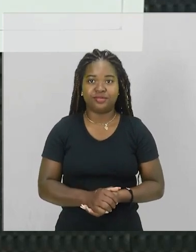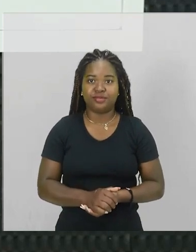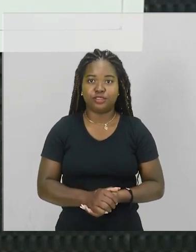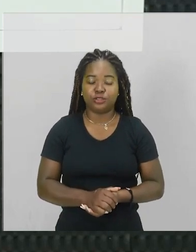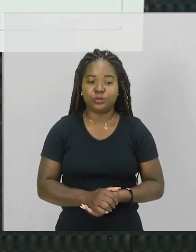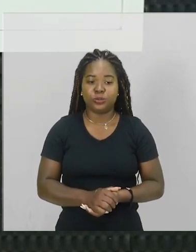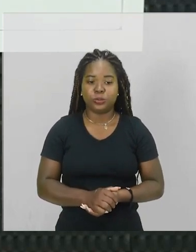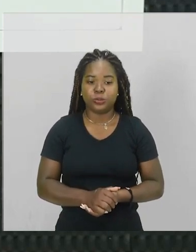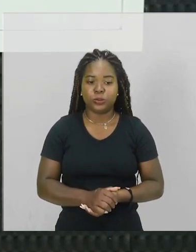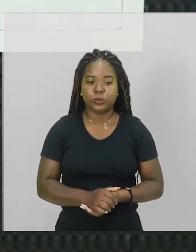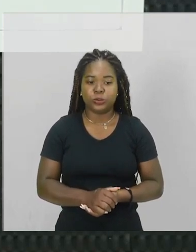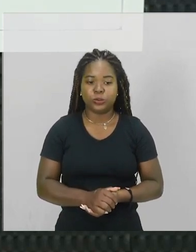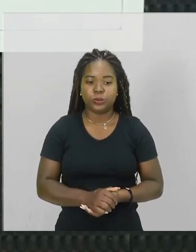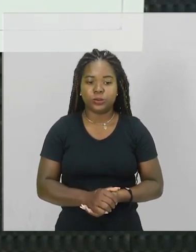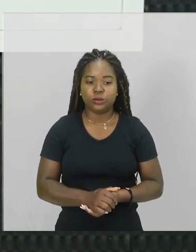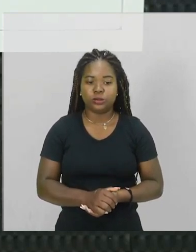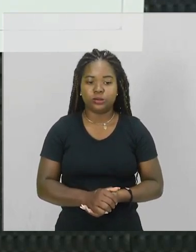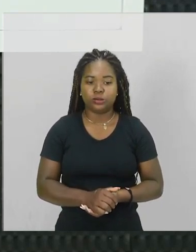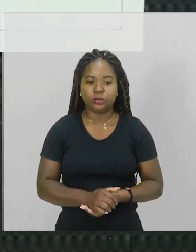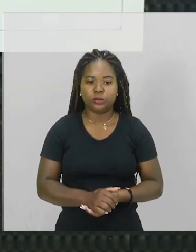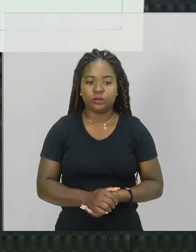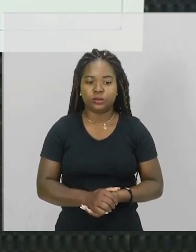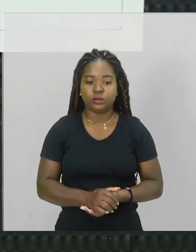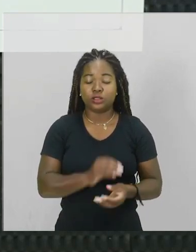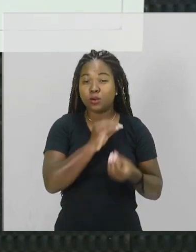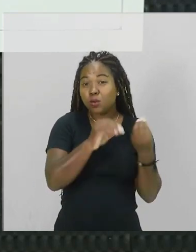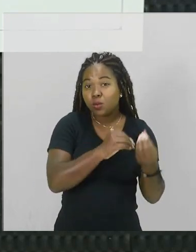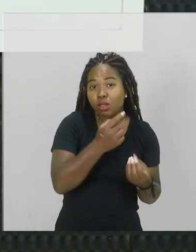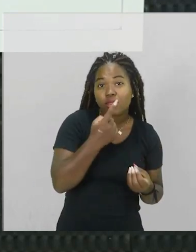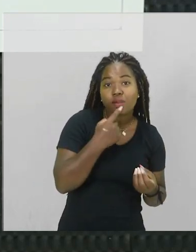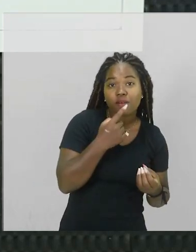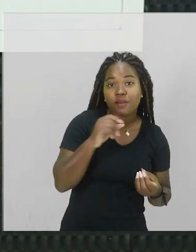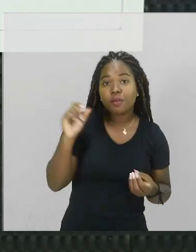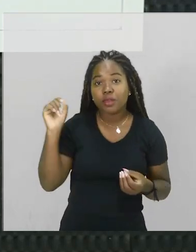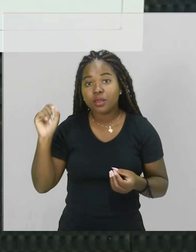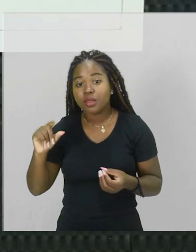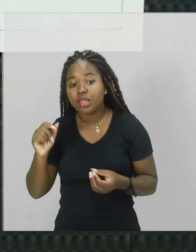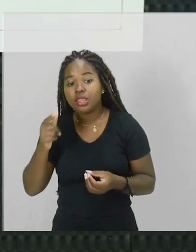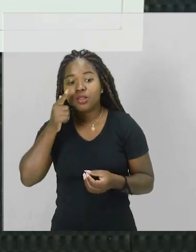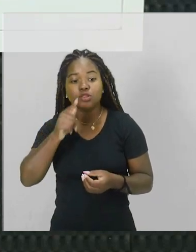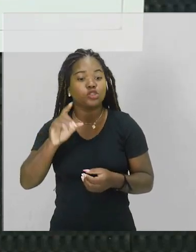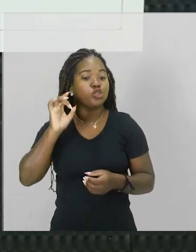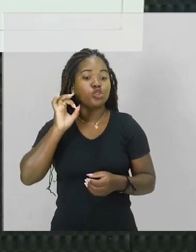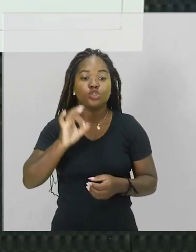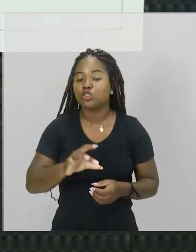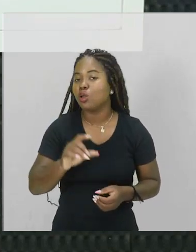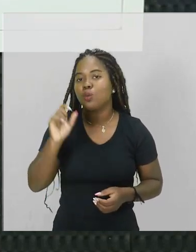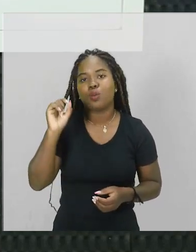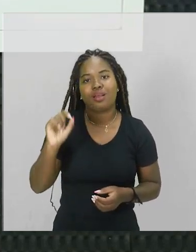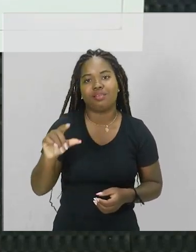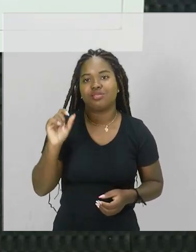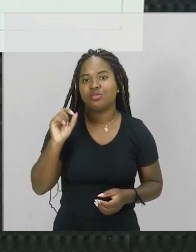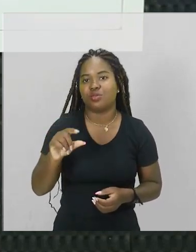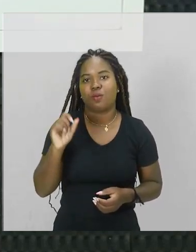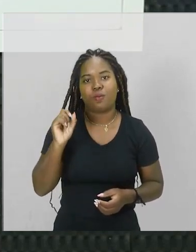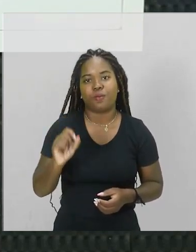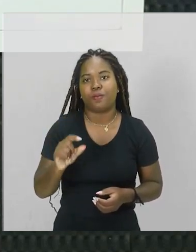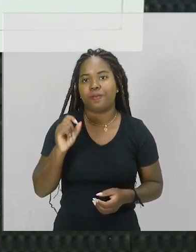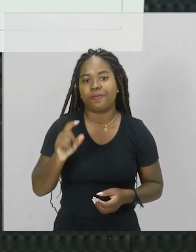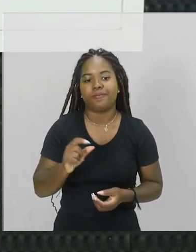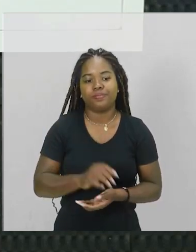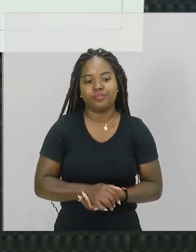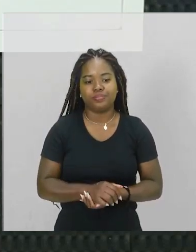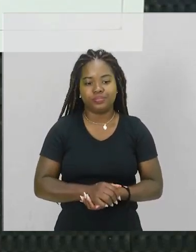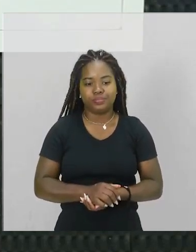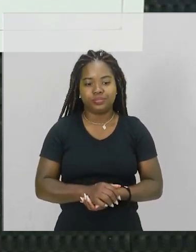mistura. Então quando se mistura o vermelho com o azul, ele vai conseguir ver somente o azul. O resultado da mistura